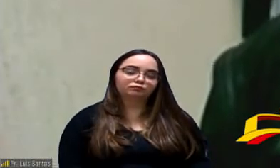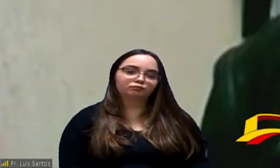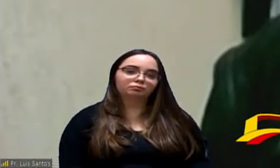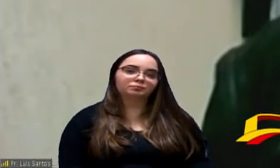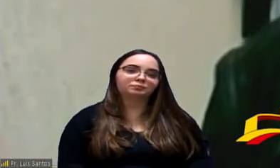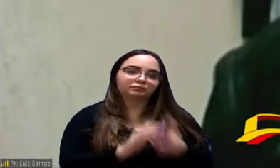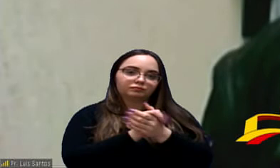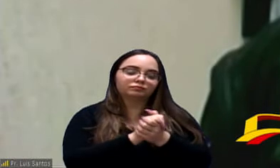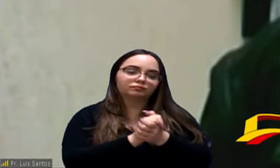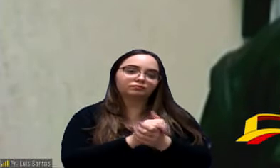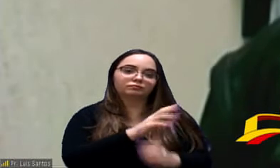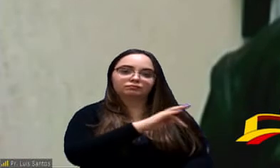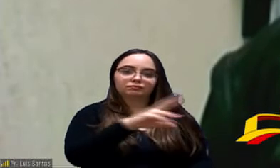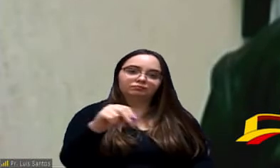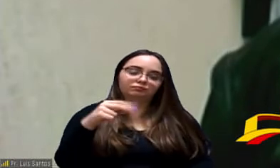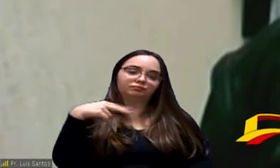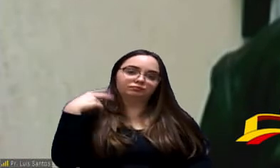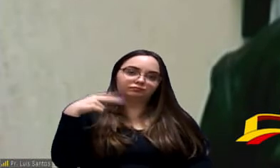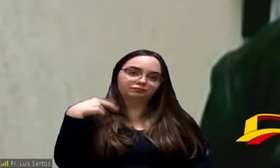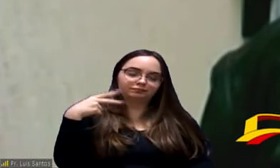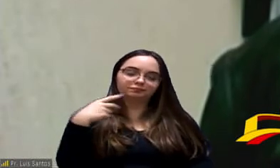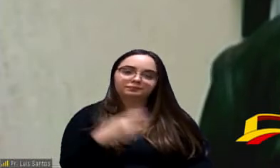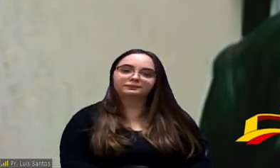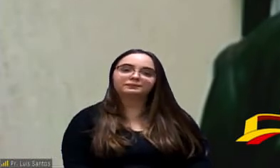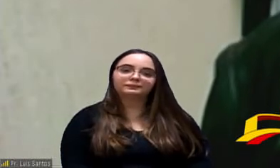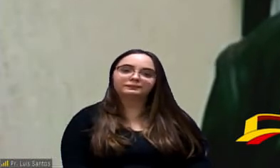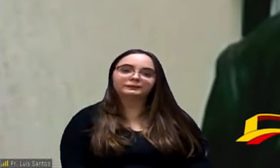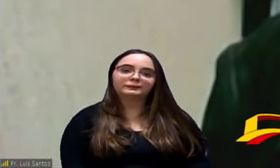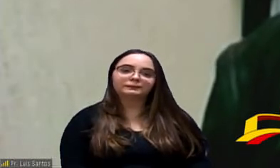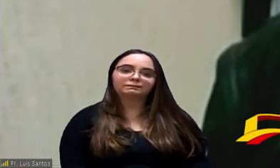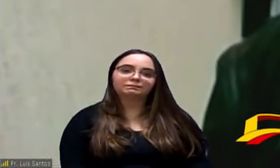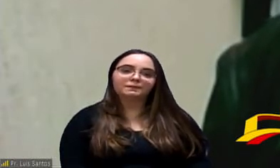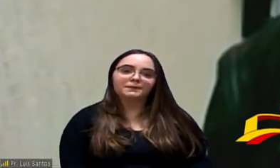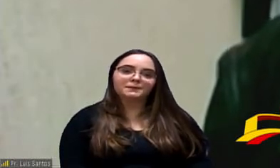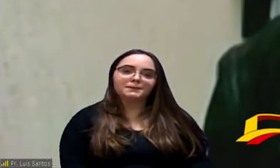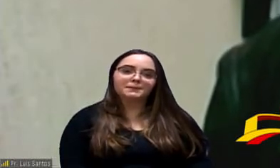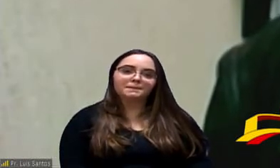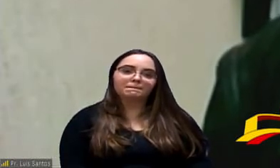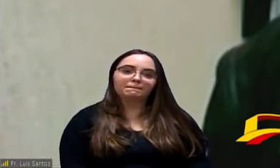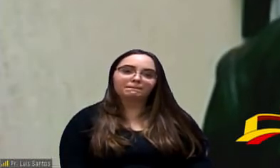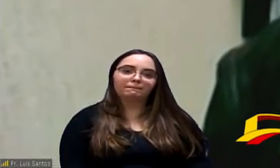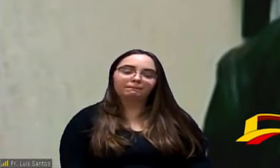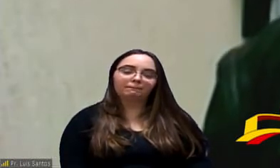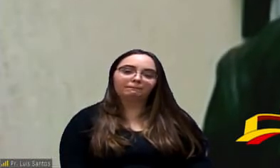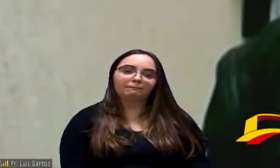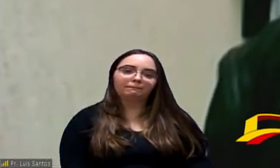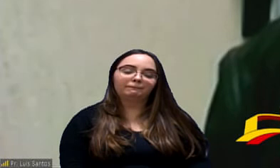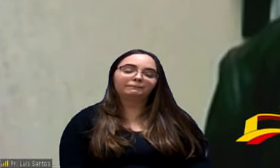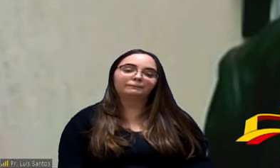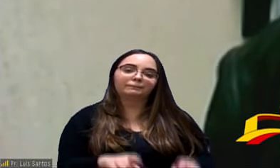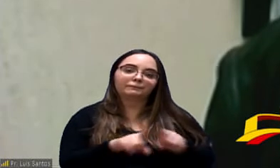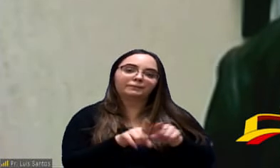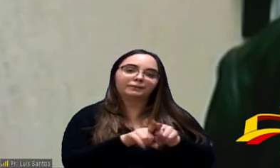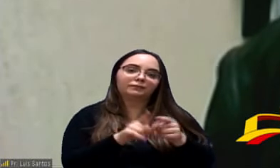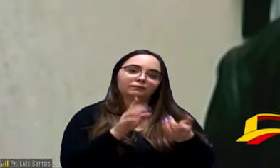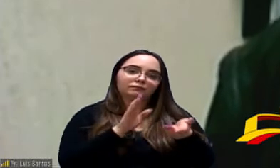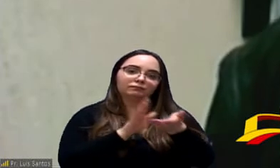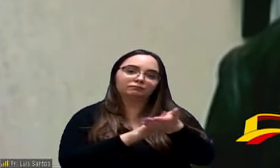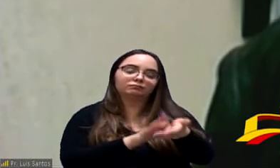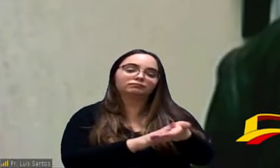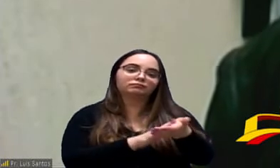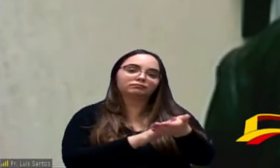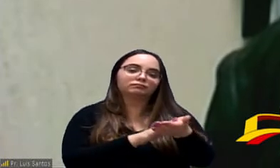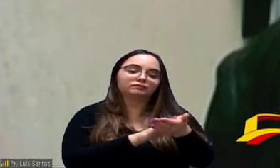Cumprimentar meus colegas e minhas colegas vereadoras e dizer e parabenizar, vereador